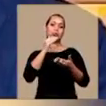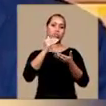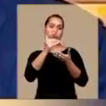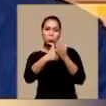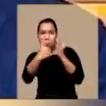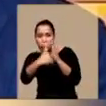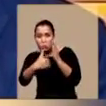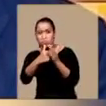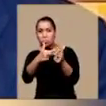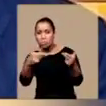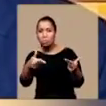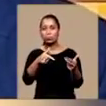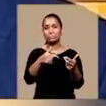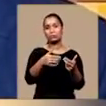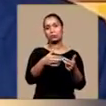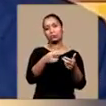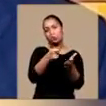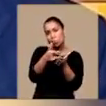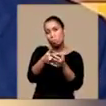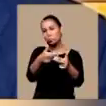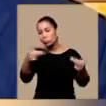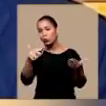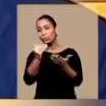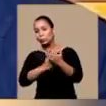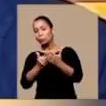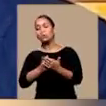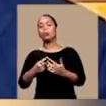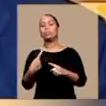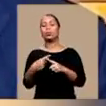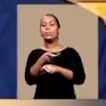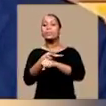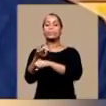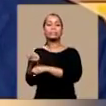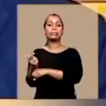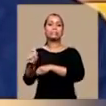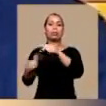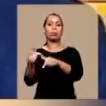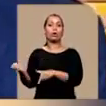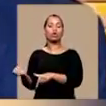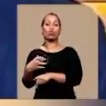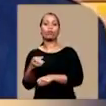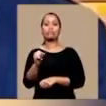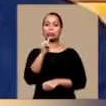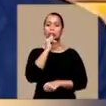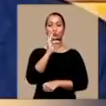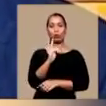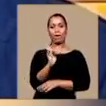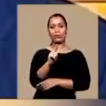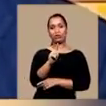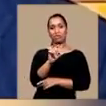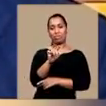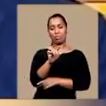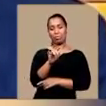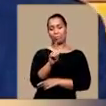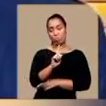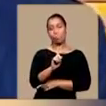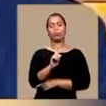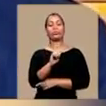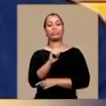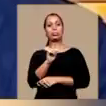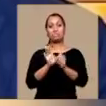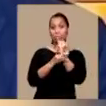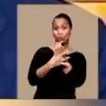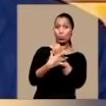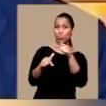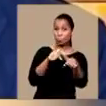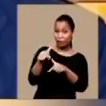muitas despesas da família, para poder buscar uma nova possibilidade de emprego. Se ela não tiver o FGTS, se ela não tiver